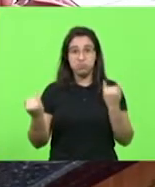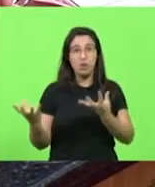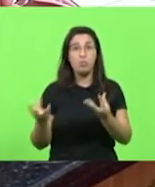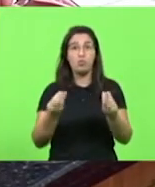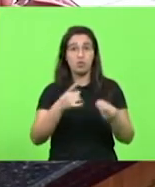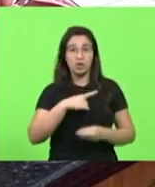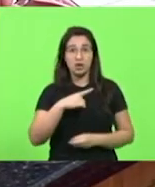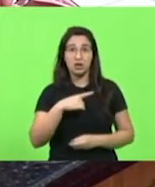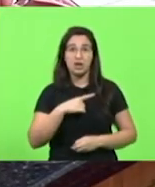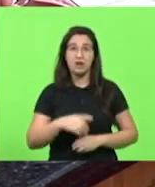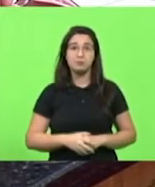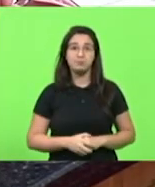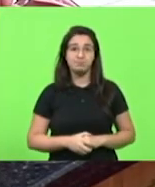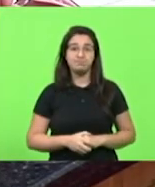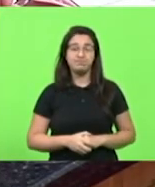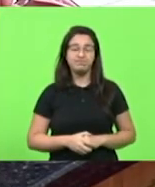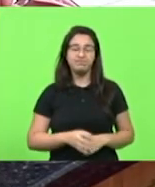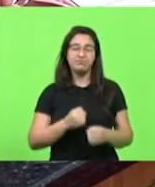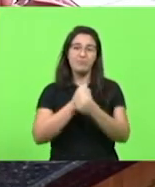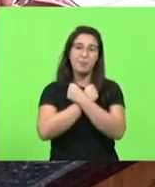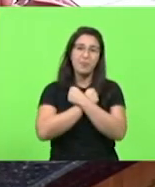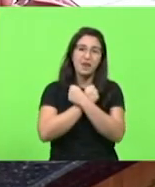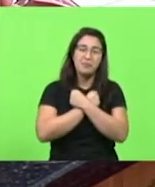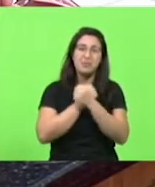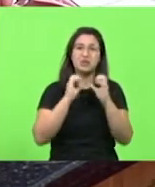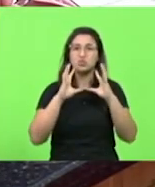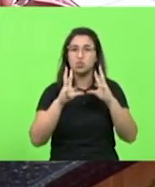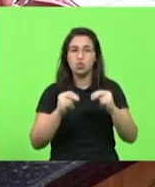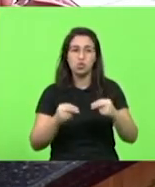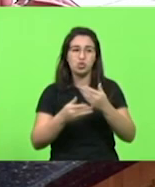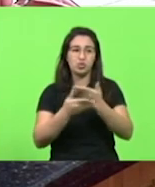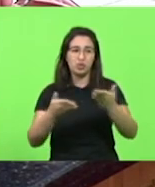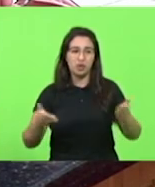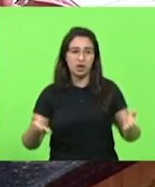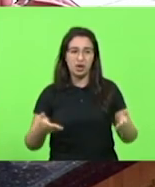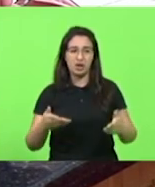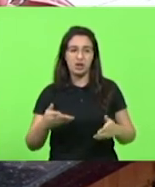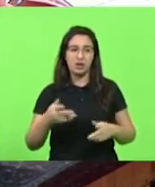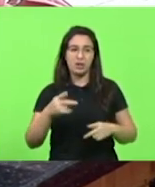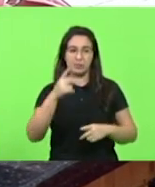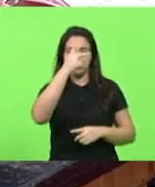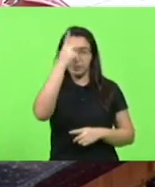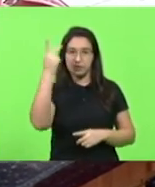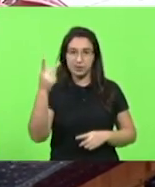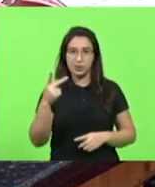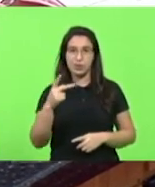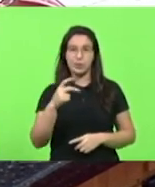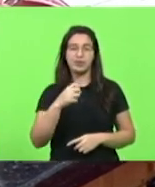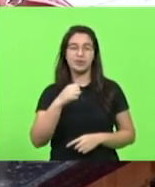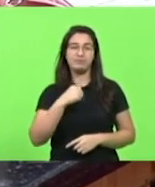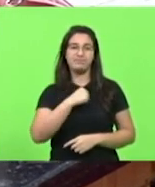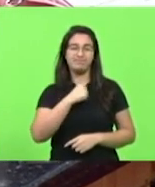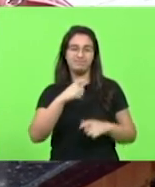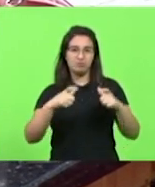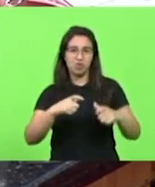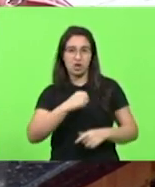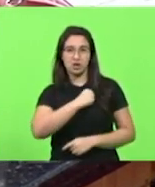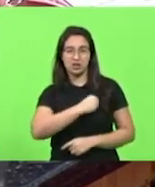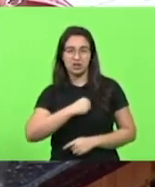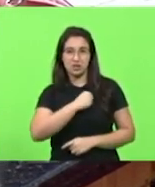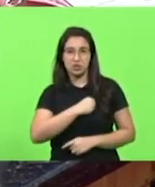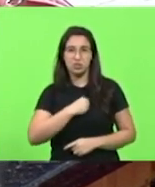Eu queria aqui dar um forte abraço a todo o povo de saudade, que eu tenho certeza que está enlutado,